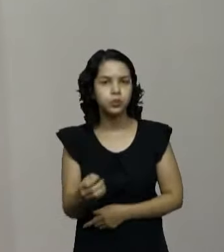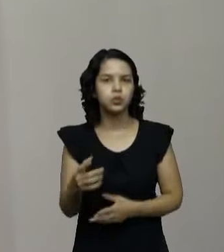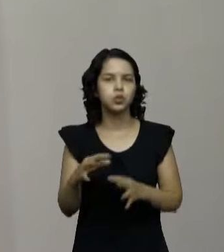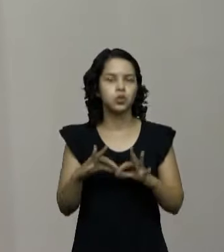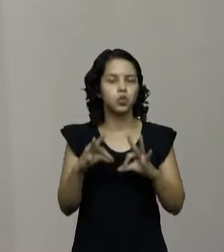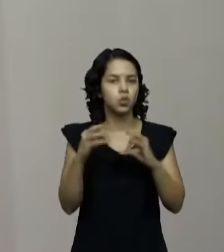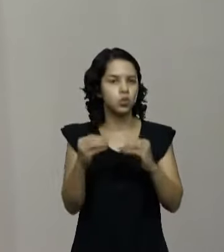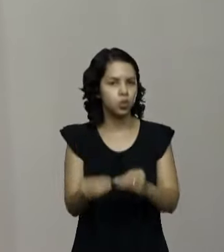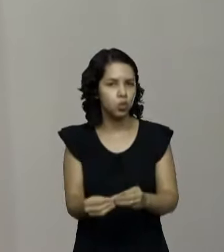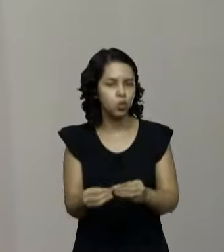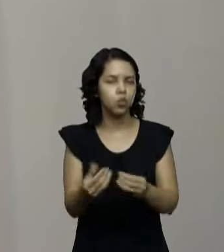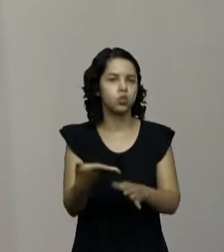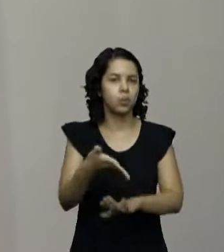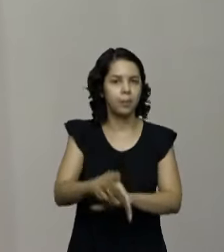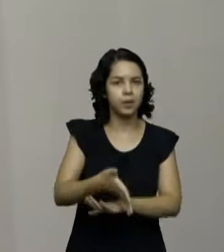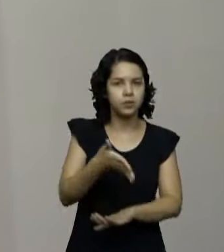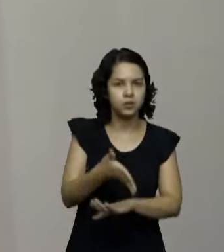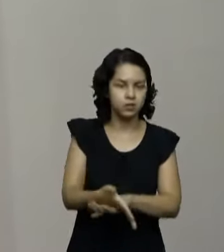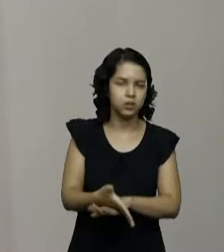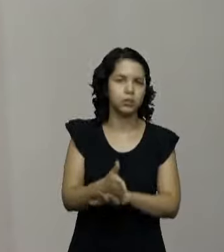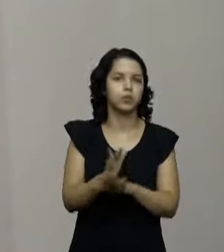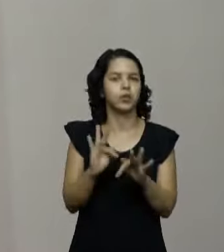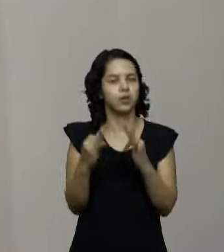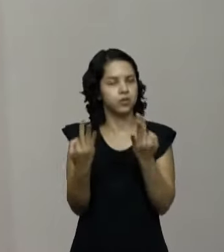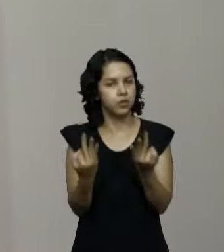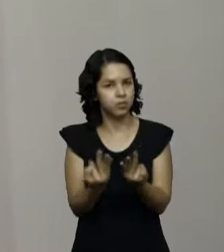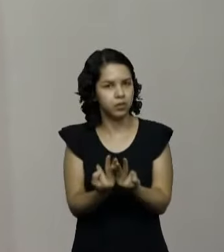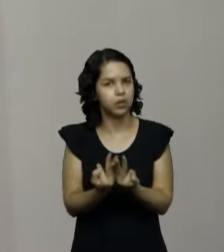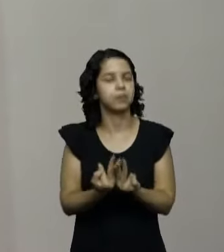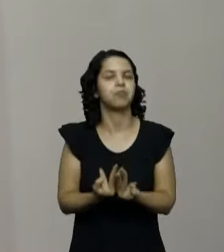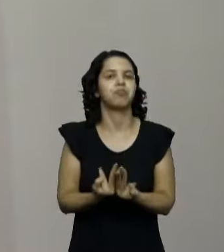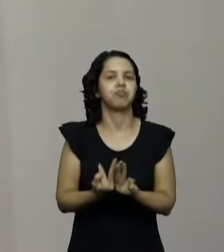o Nicolas, a Catarina, estarão